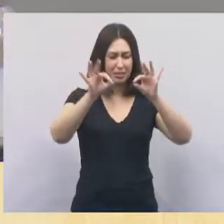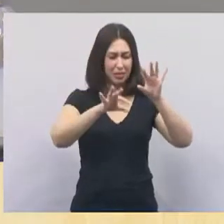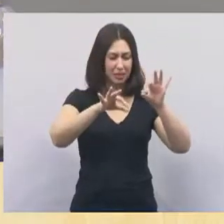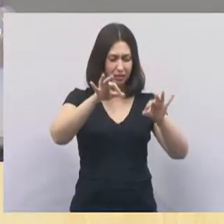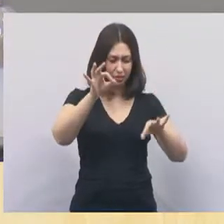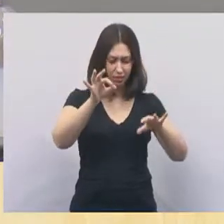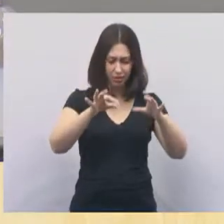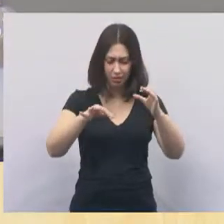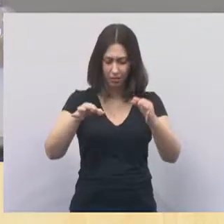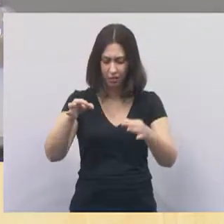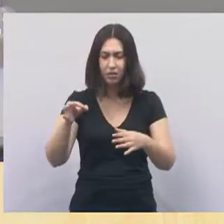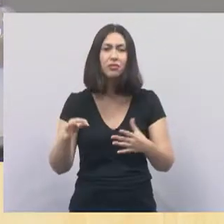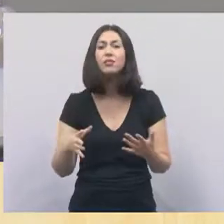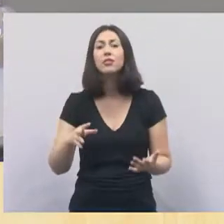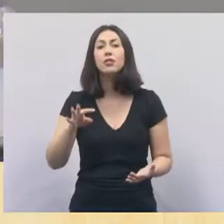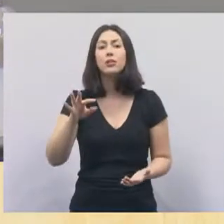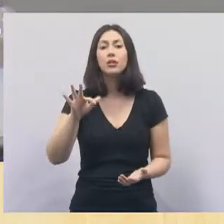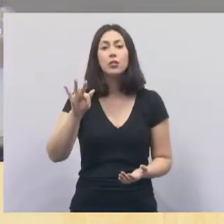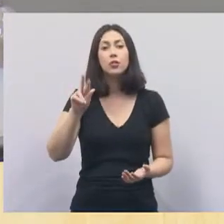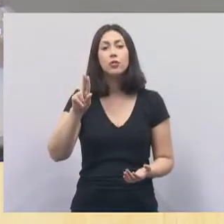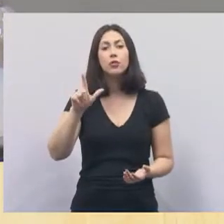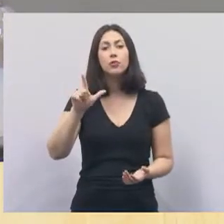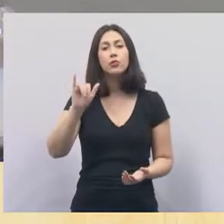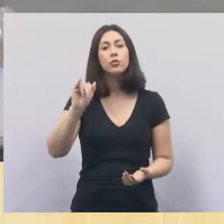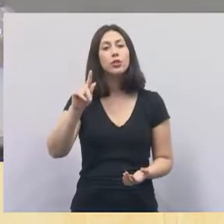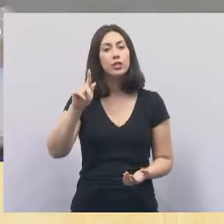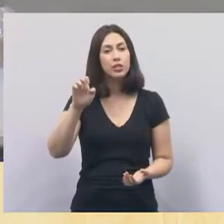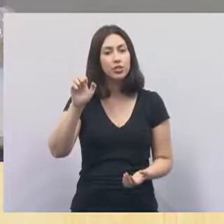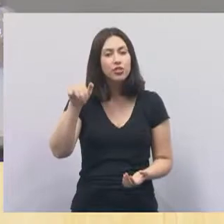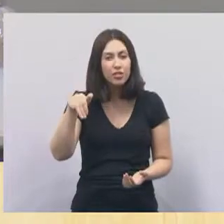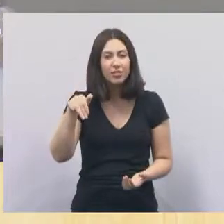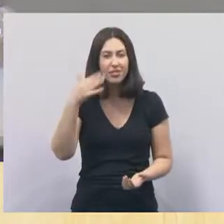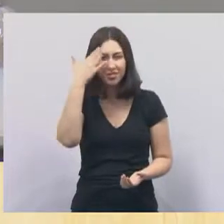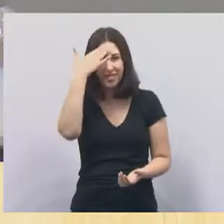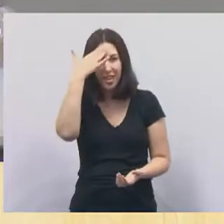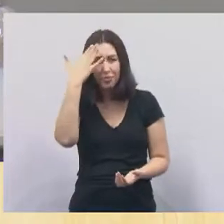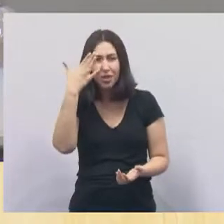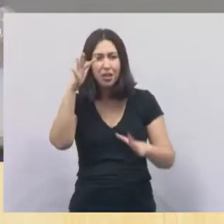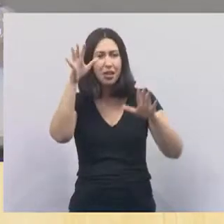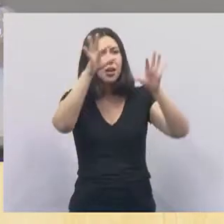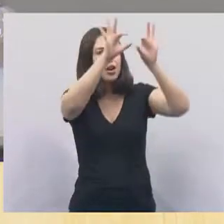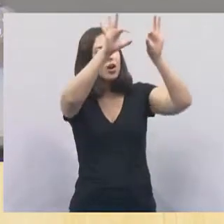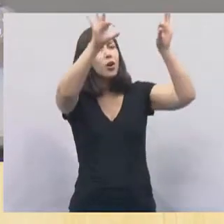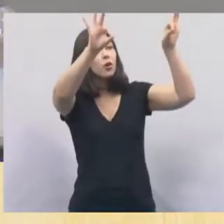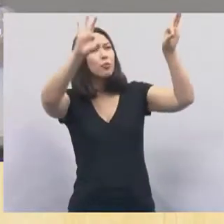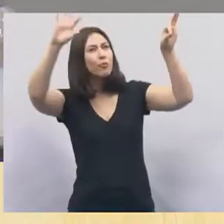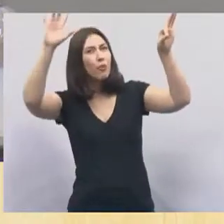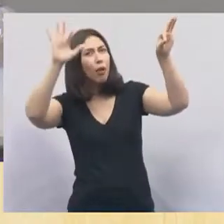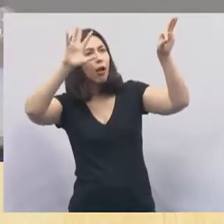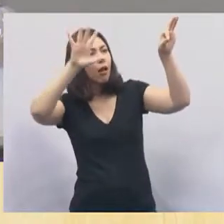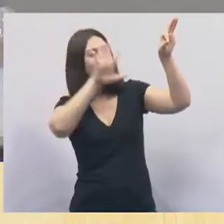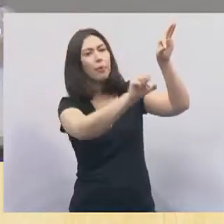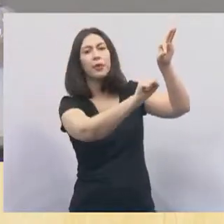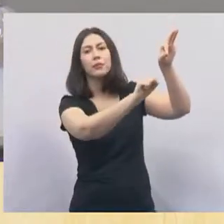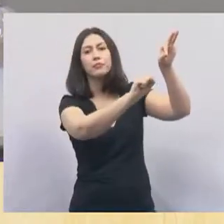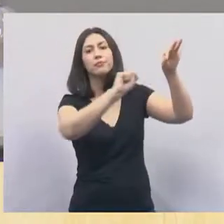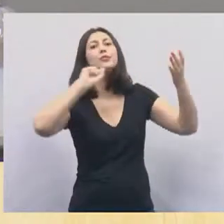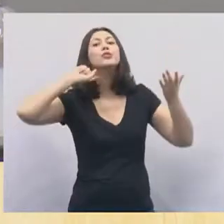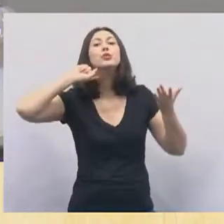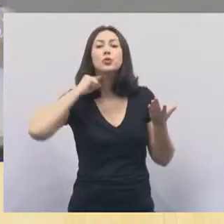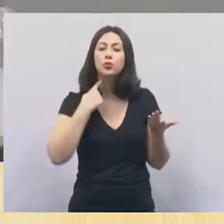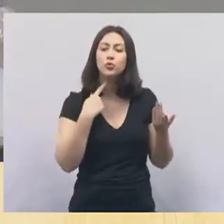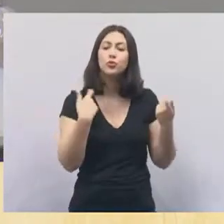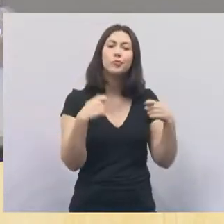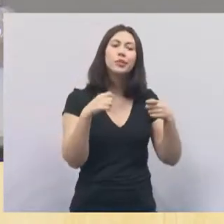resto de de que fala fuligem né que gruda na roupa do vizinho e o vizinho